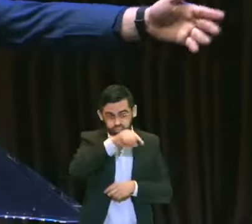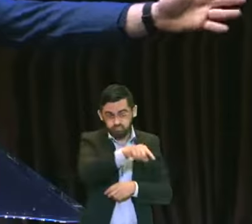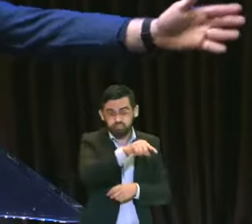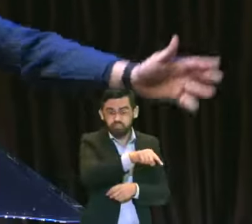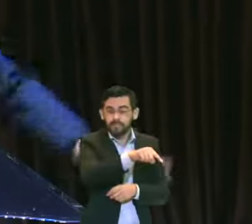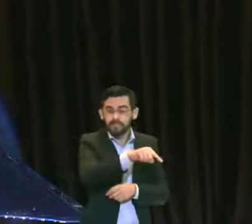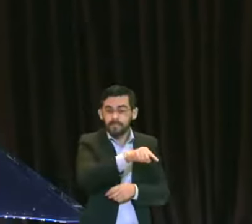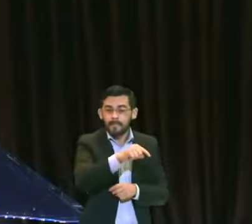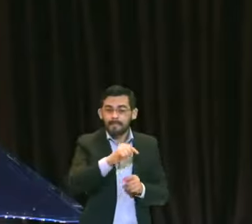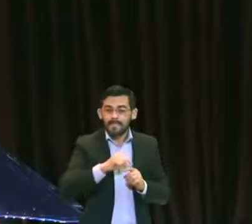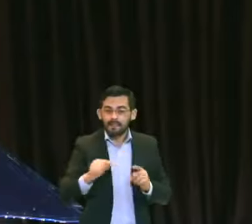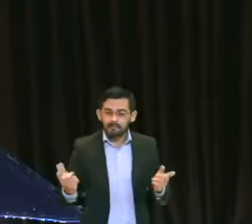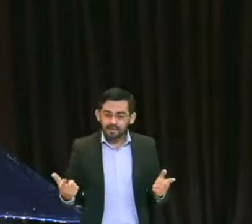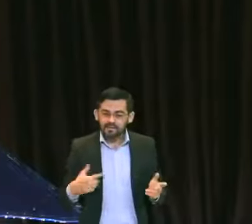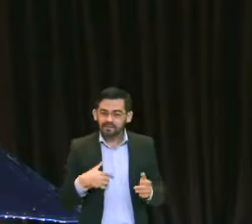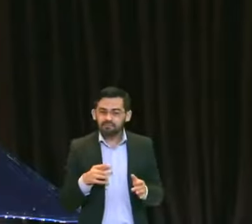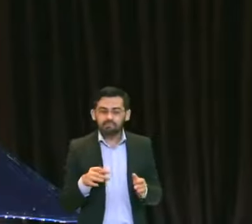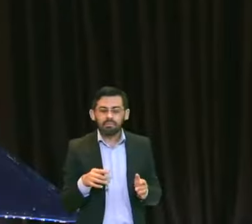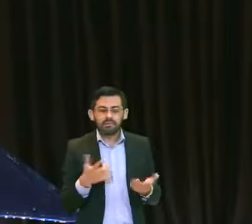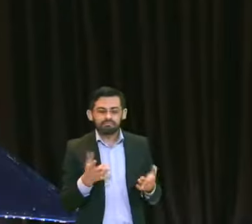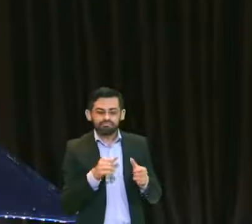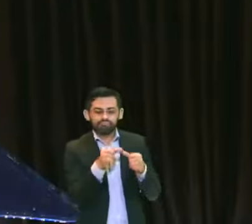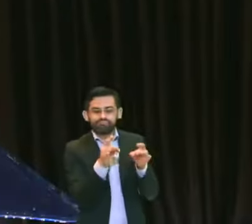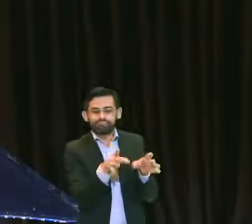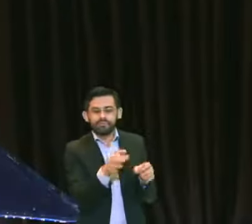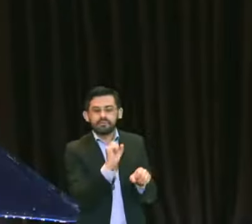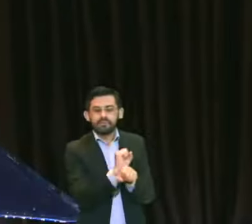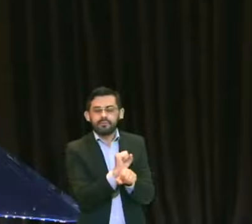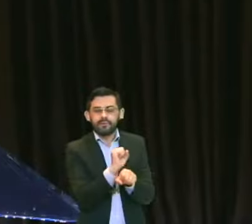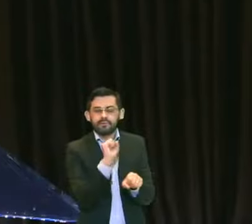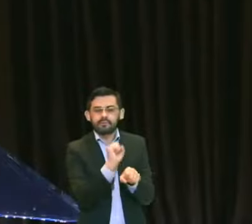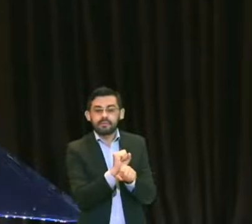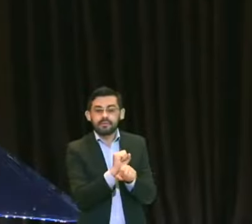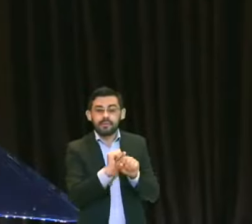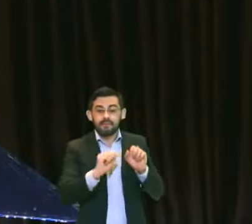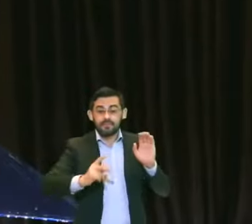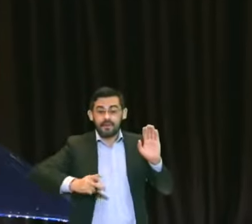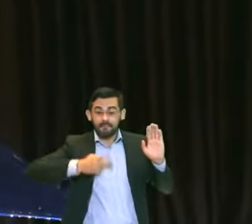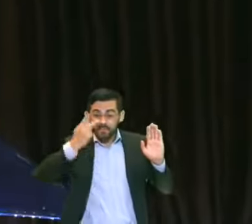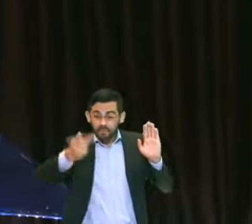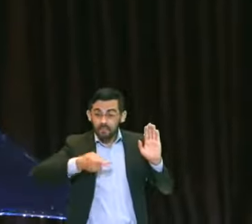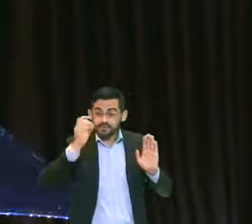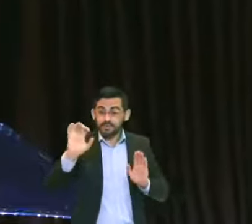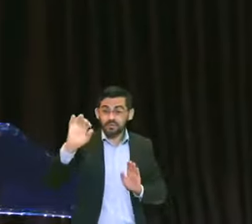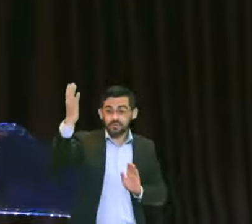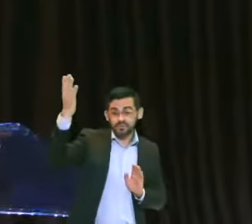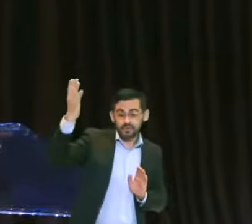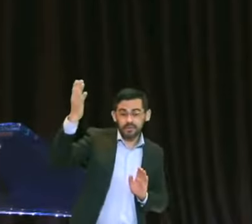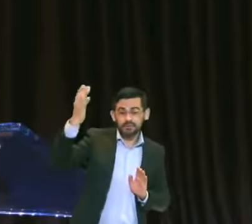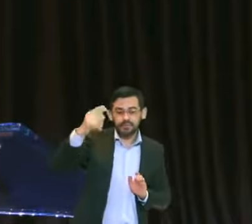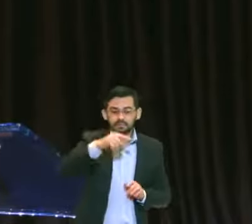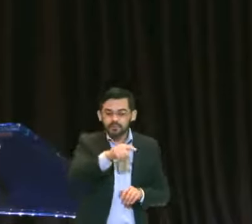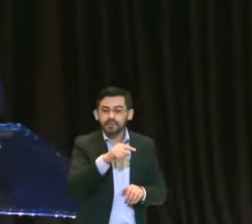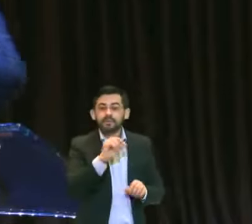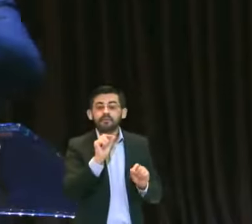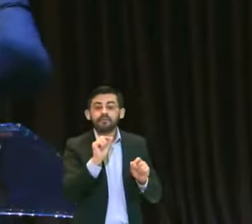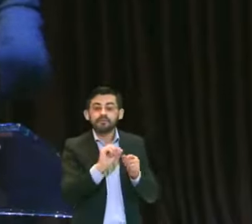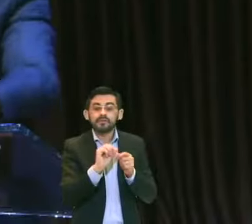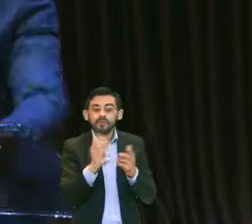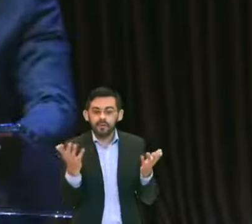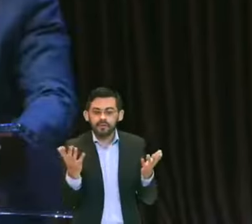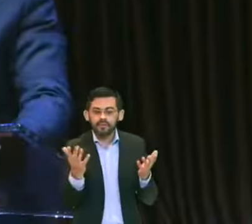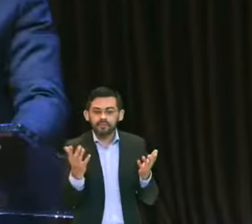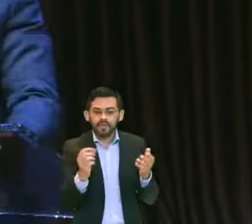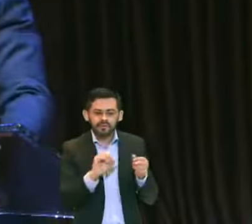pelo caminho na casa de Potifar, esperando a promessa de Deus chegar. Enquanto ele está lá, ele